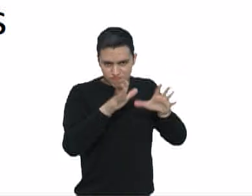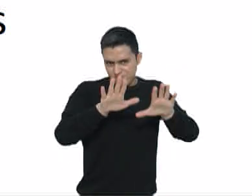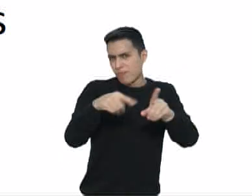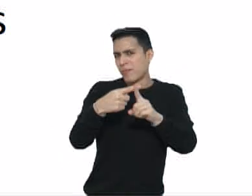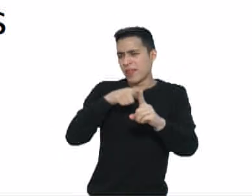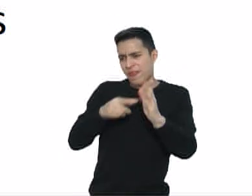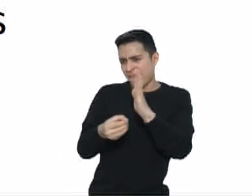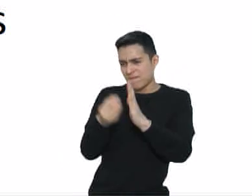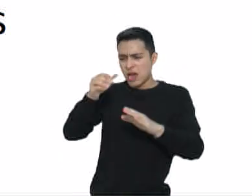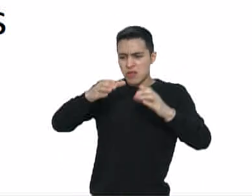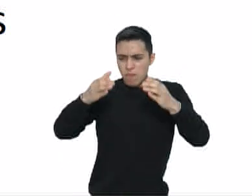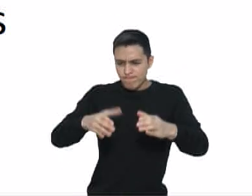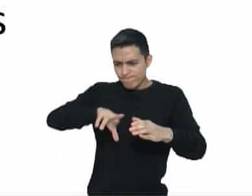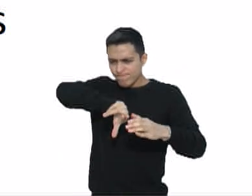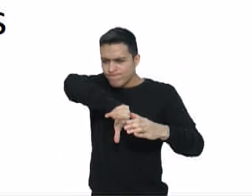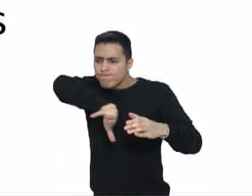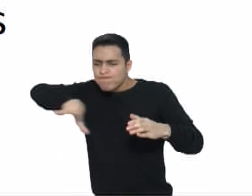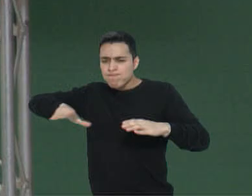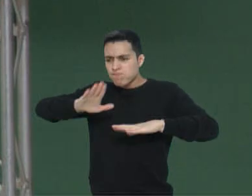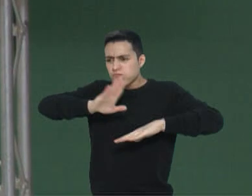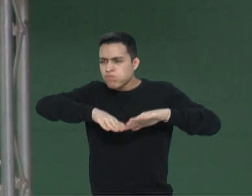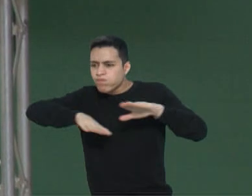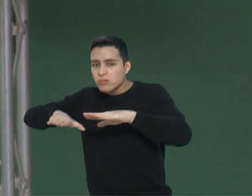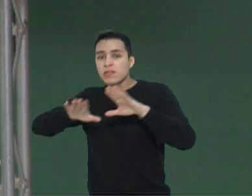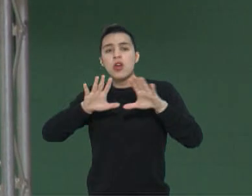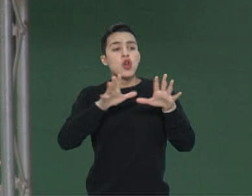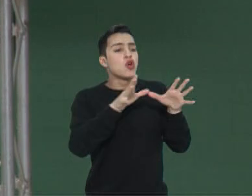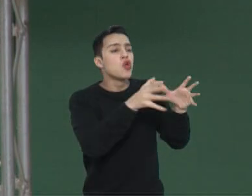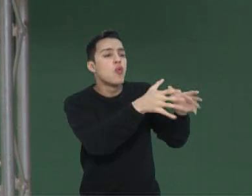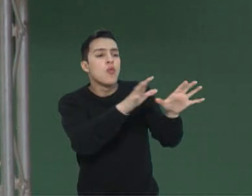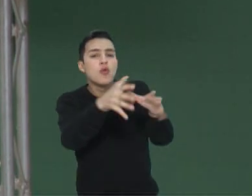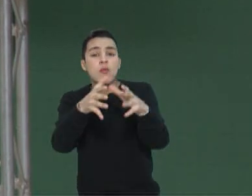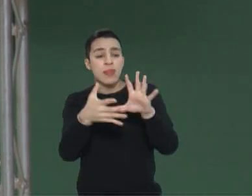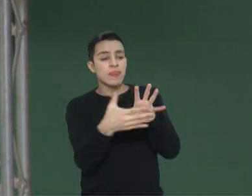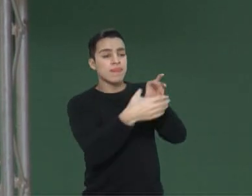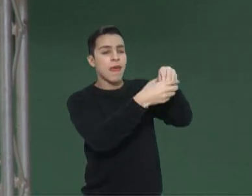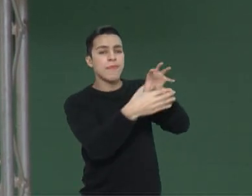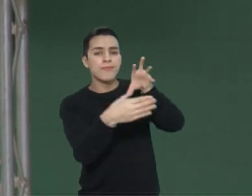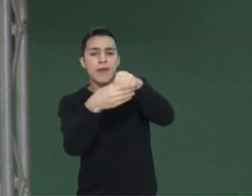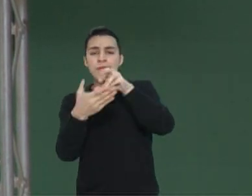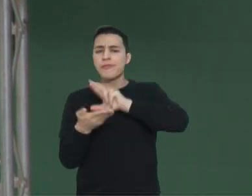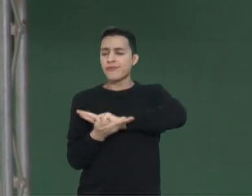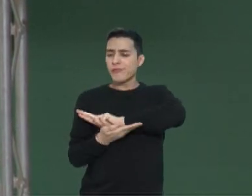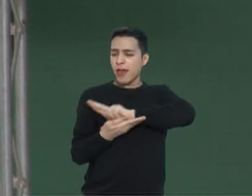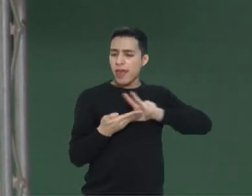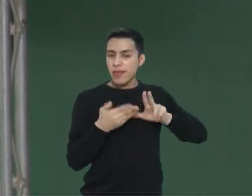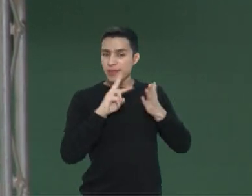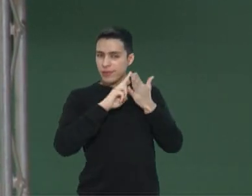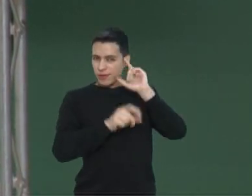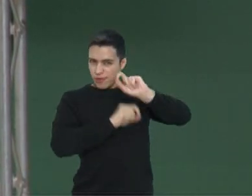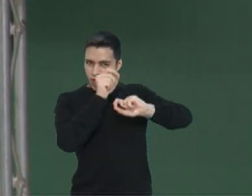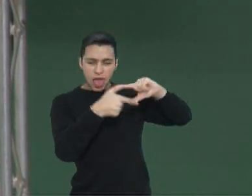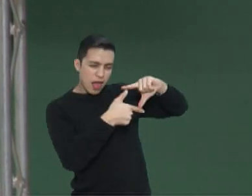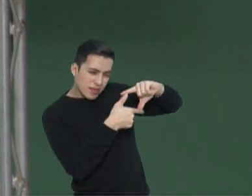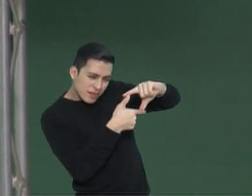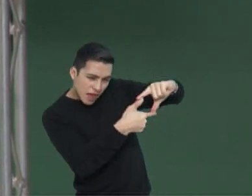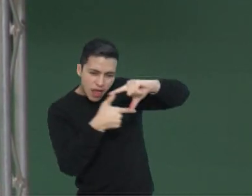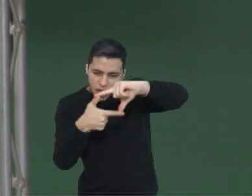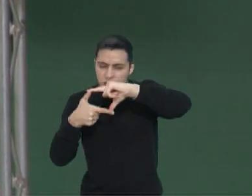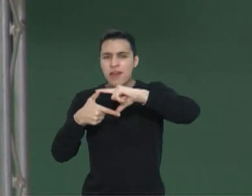vários instrumentos musicais, cada grupo vai ter instrumentos diferentes, o que vai fazer com que as tradições também